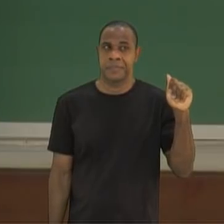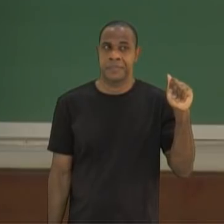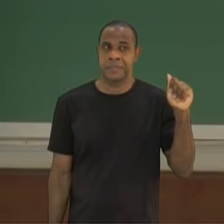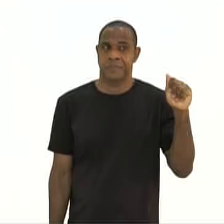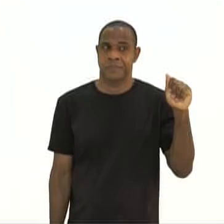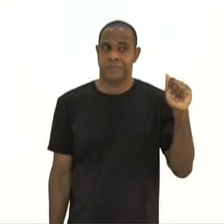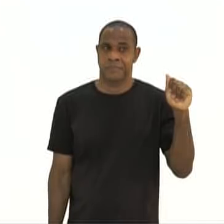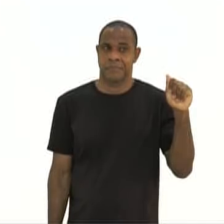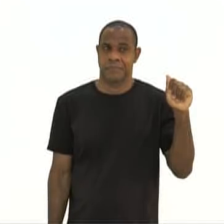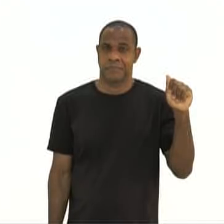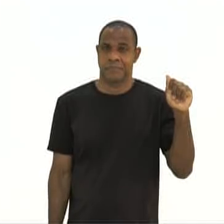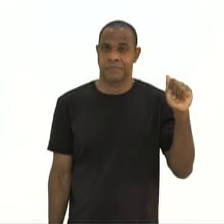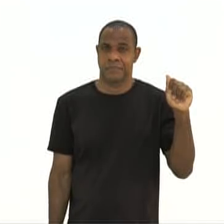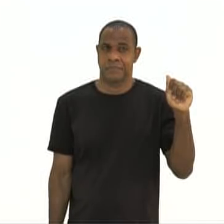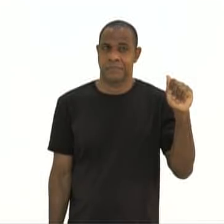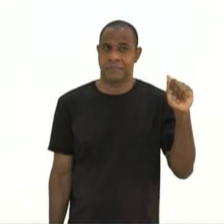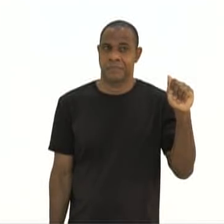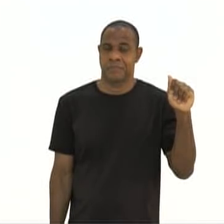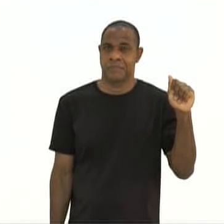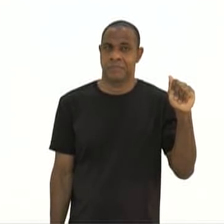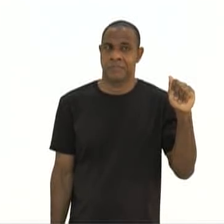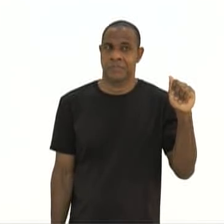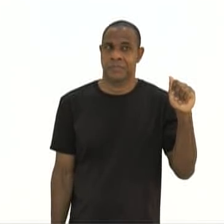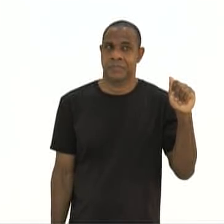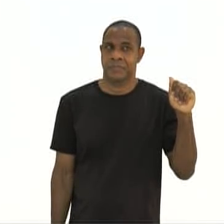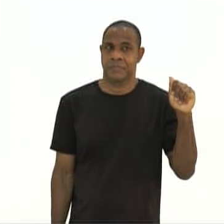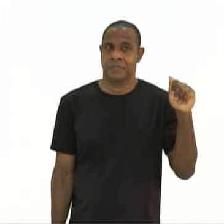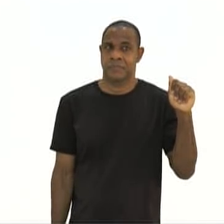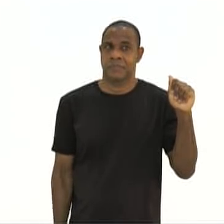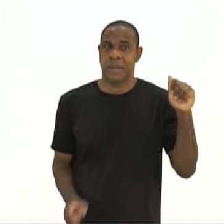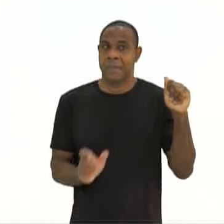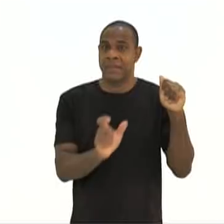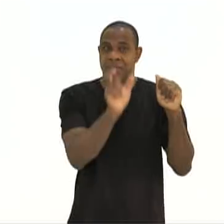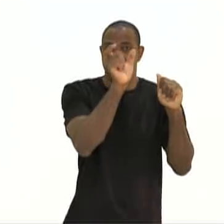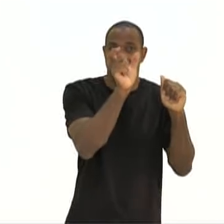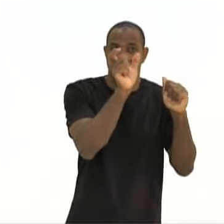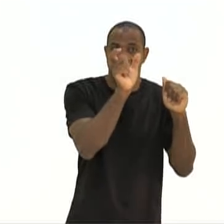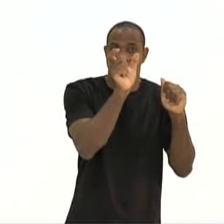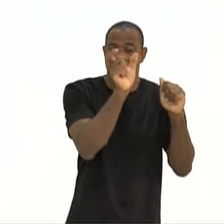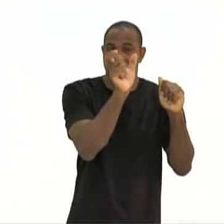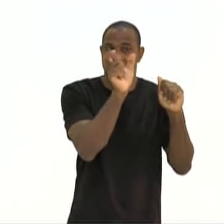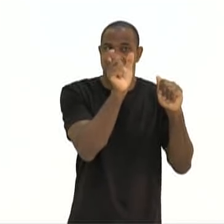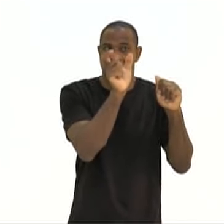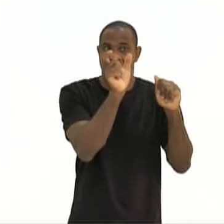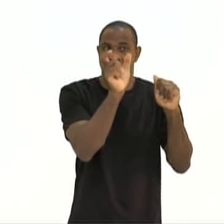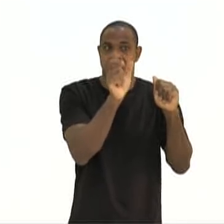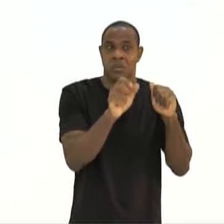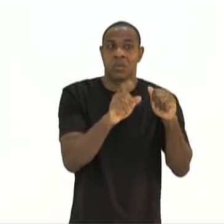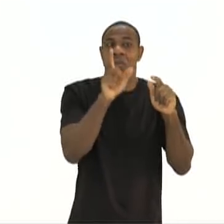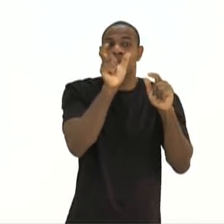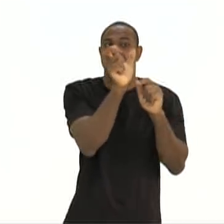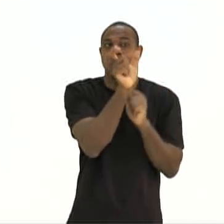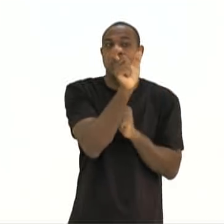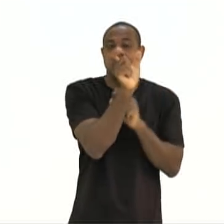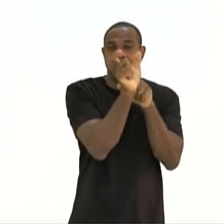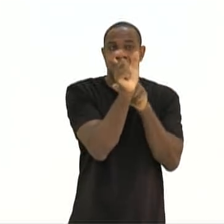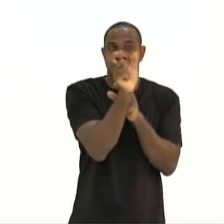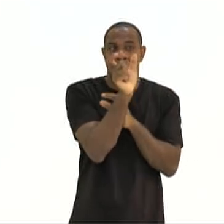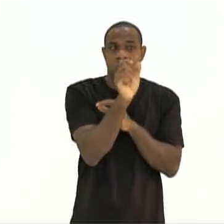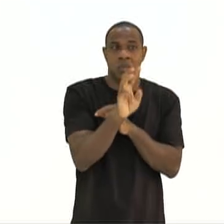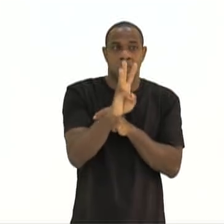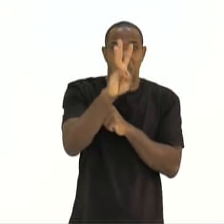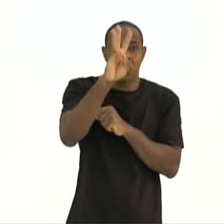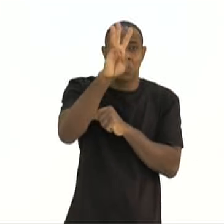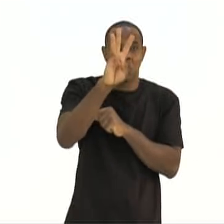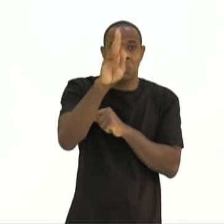tutting name's origin? Então, o que eu preciso prestar atenção? Olha as palavrinhas-chave. Letra A. What? O meu pronome interrogativo. O